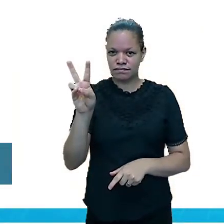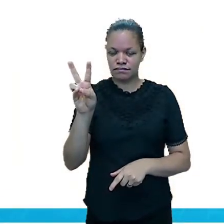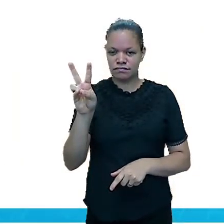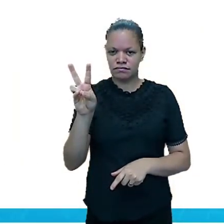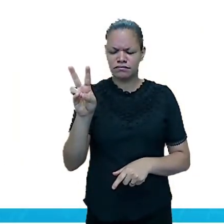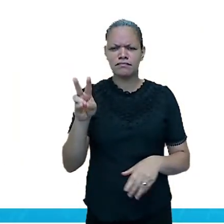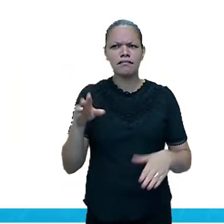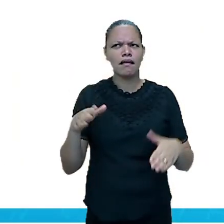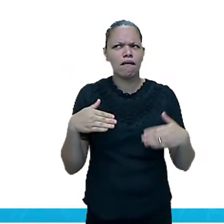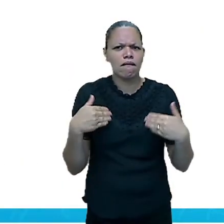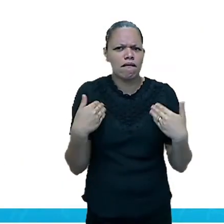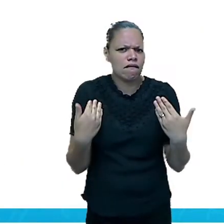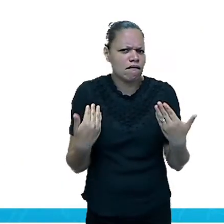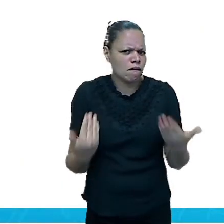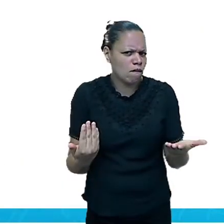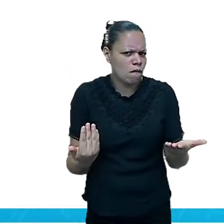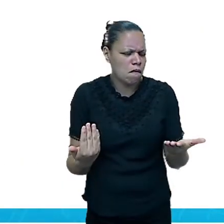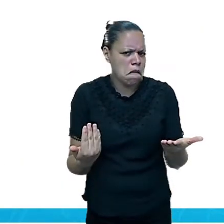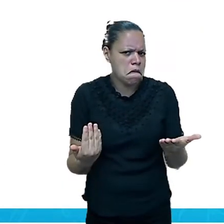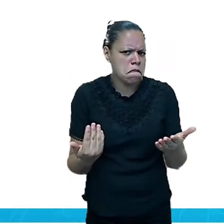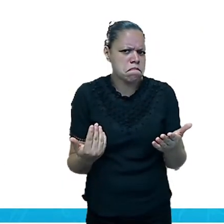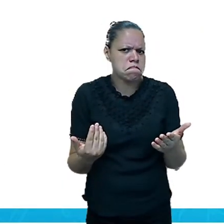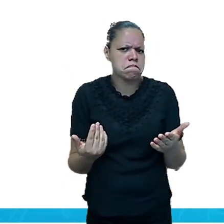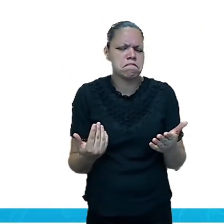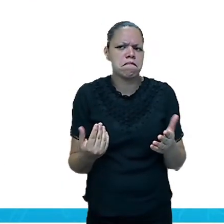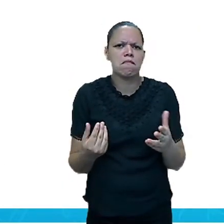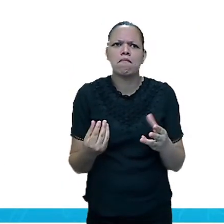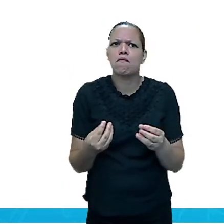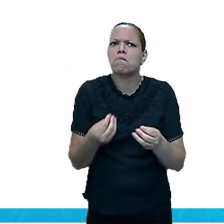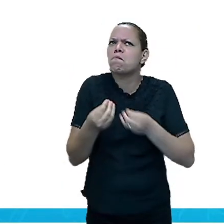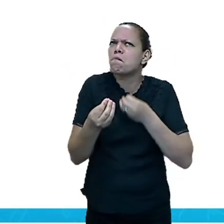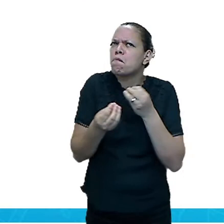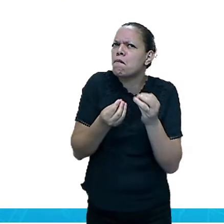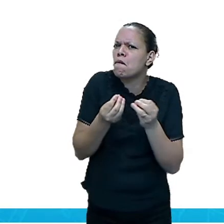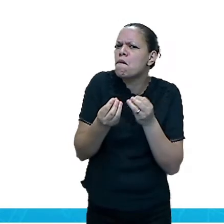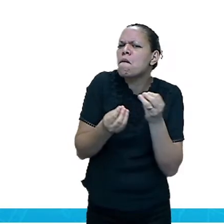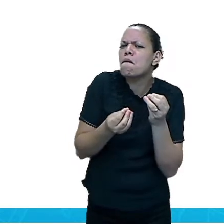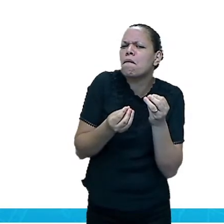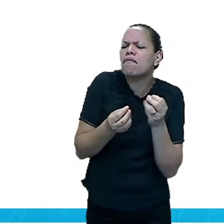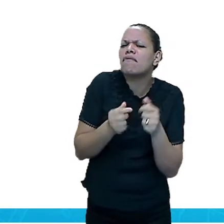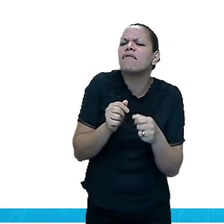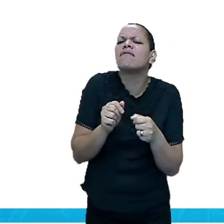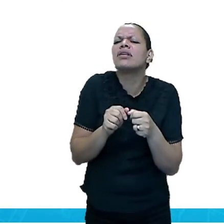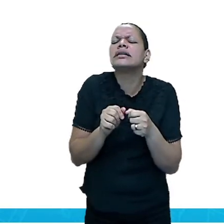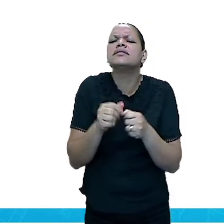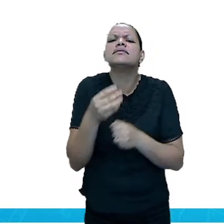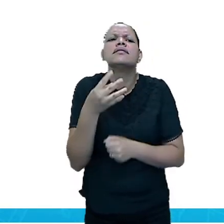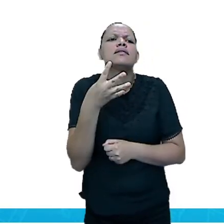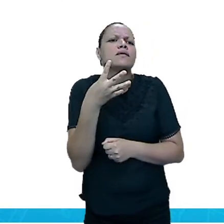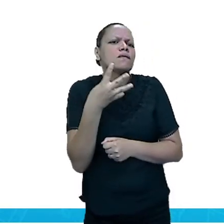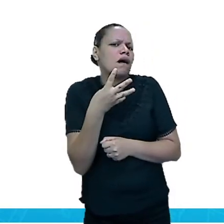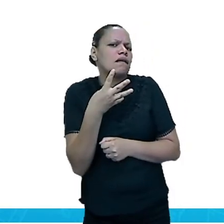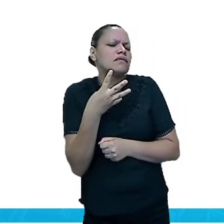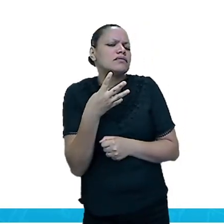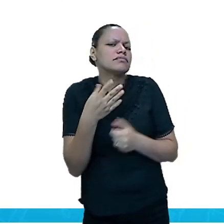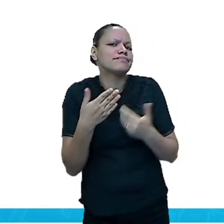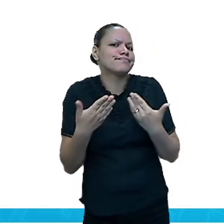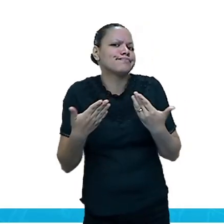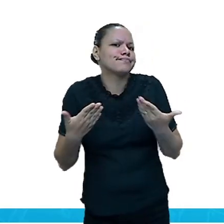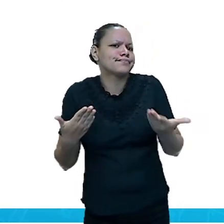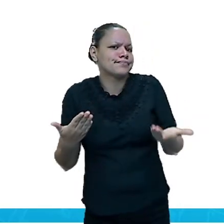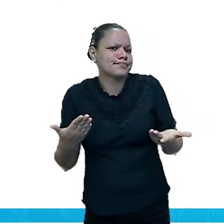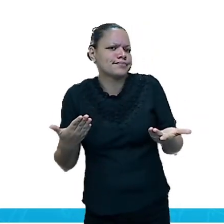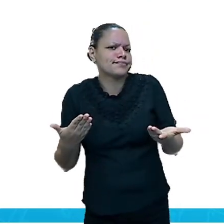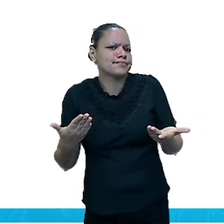Então, qual é a regra lá? Vamos ver. Quando estiver 2 letras diferentes e a letra menor